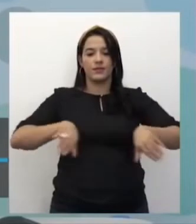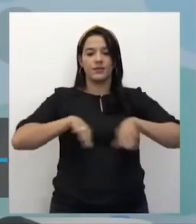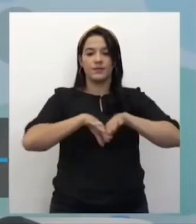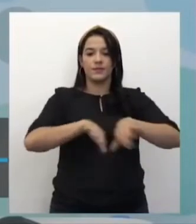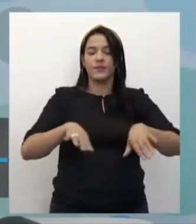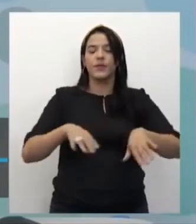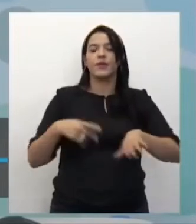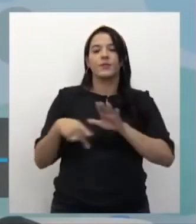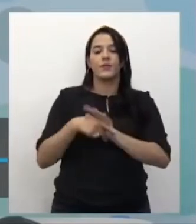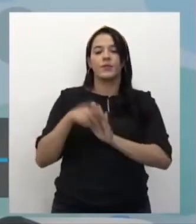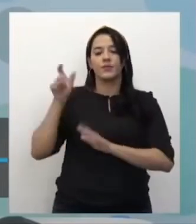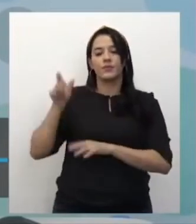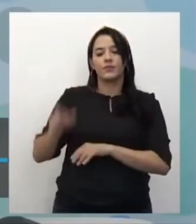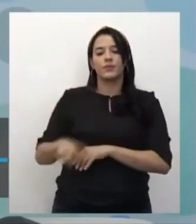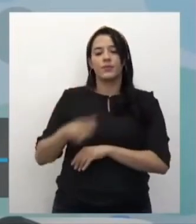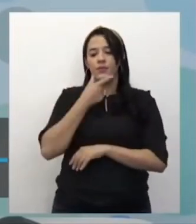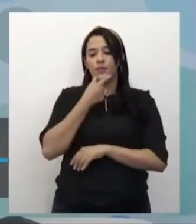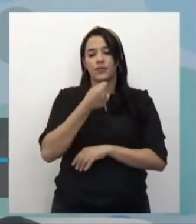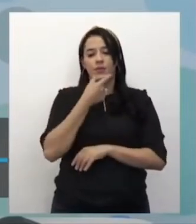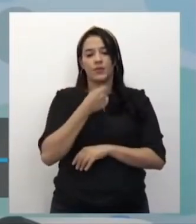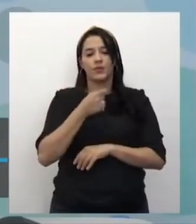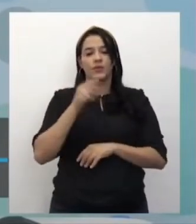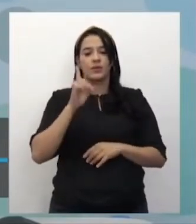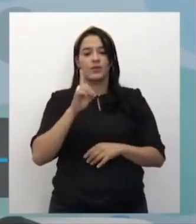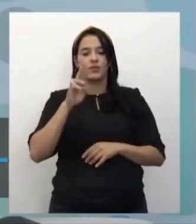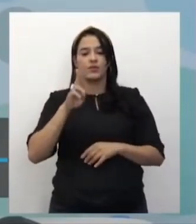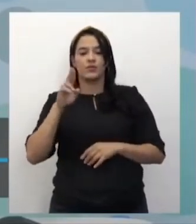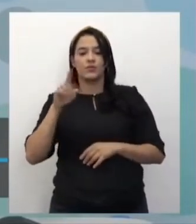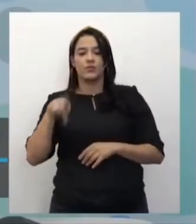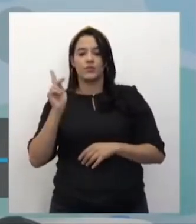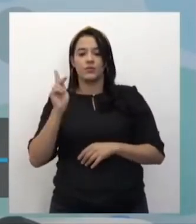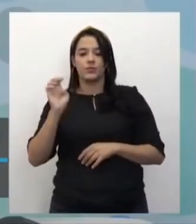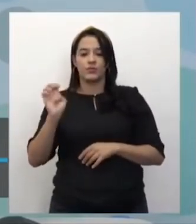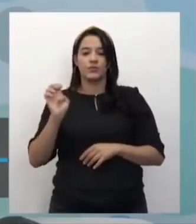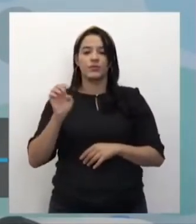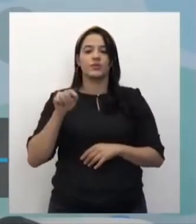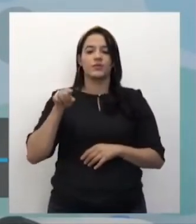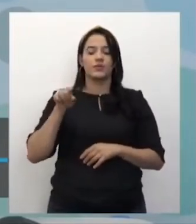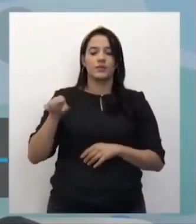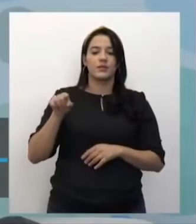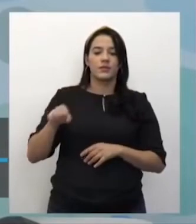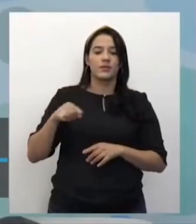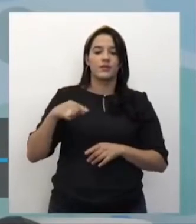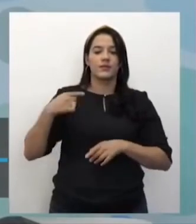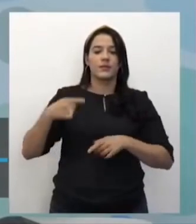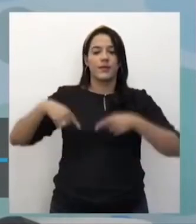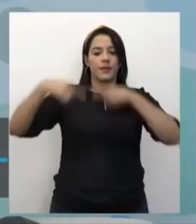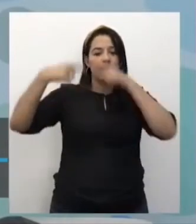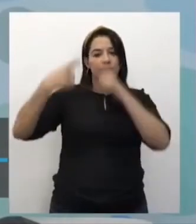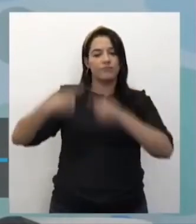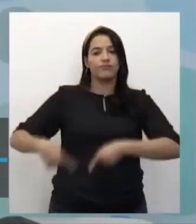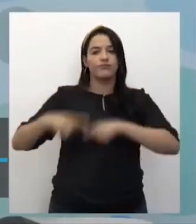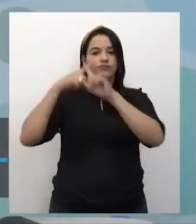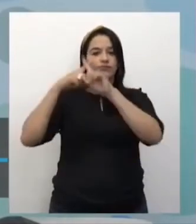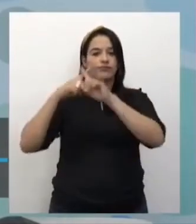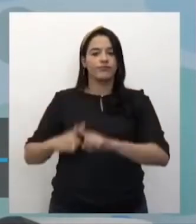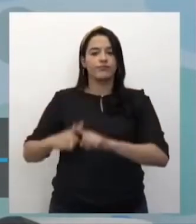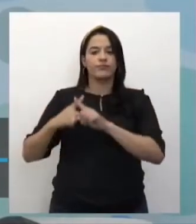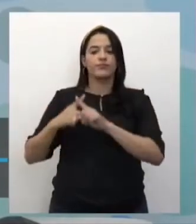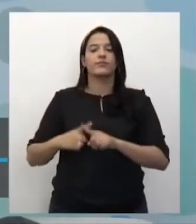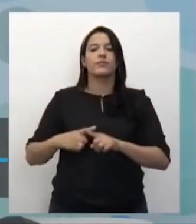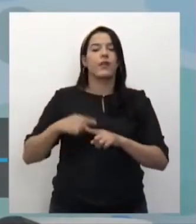bom. Eu lembro, o primeiro nome dele é Duque, e ele era um nadador havaiano que disputava Olimpíadas,